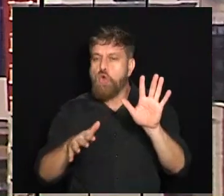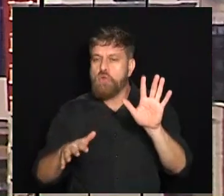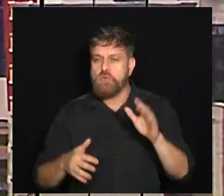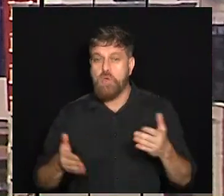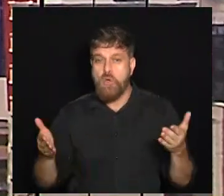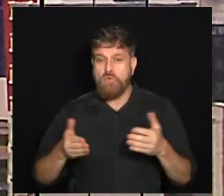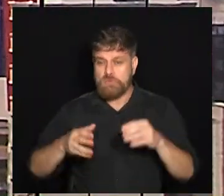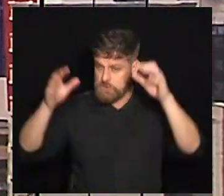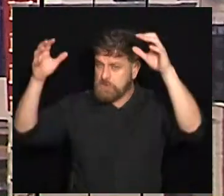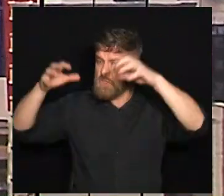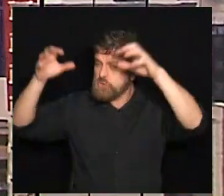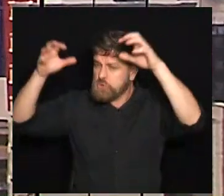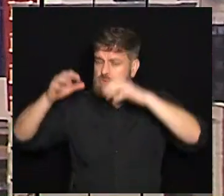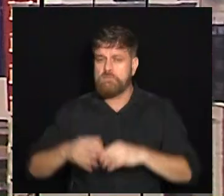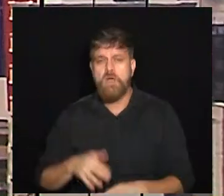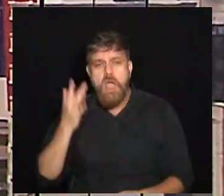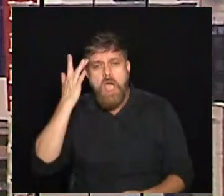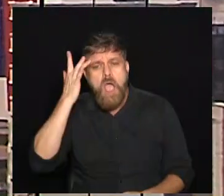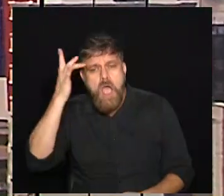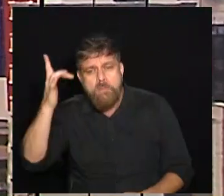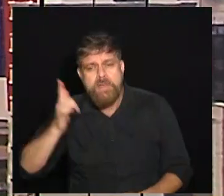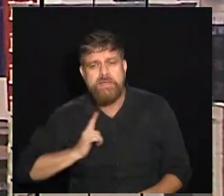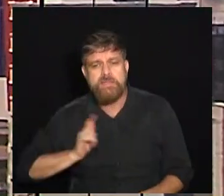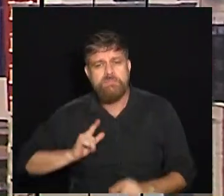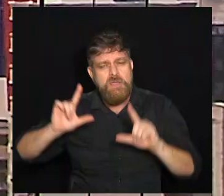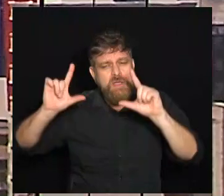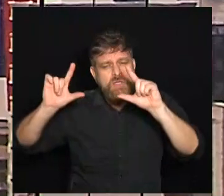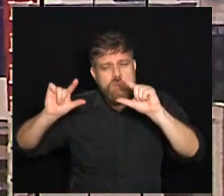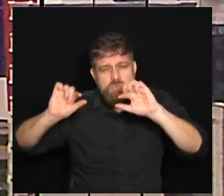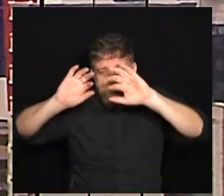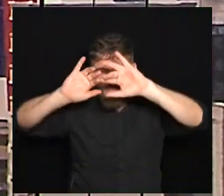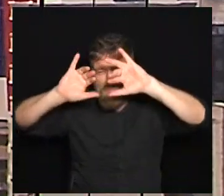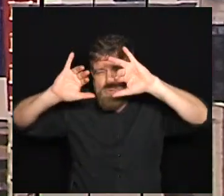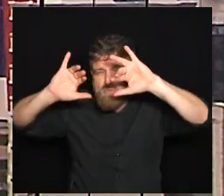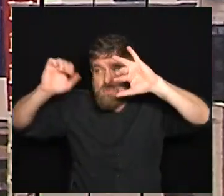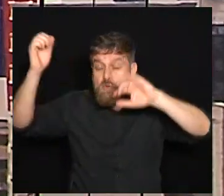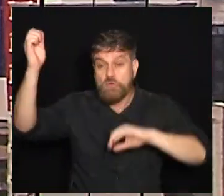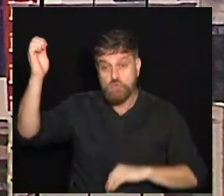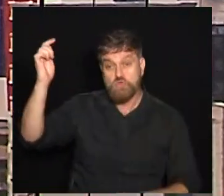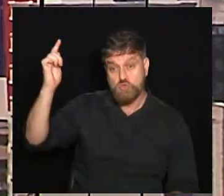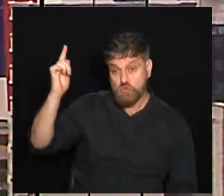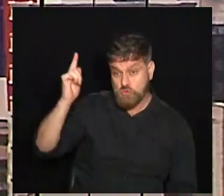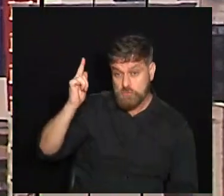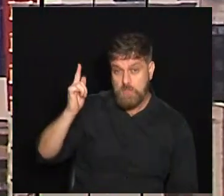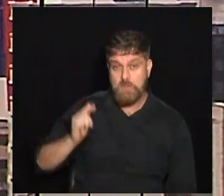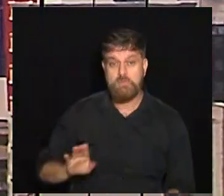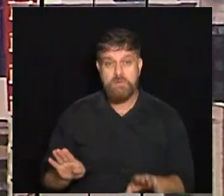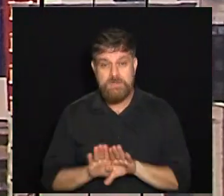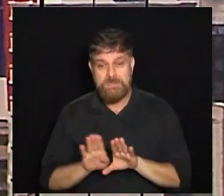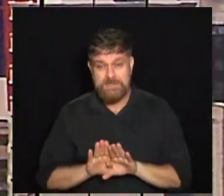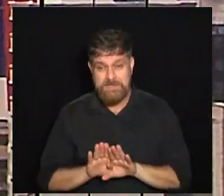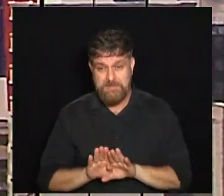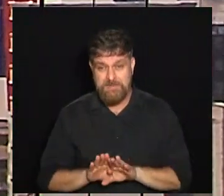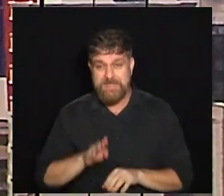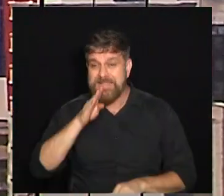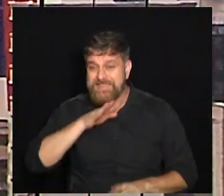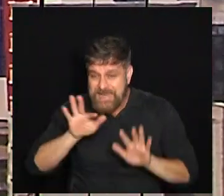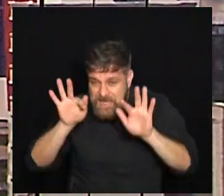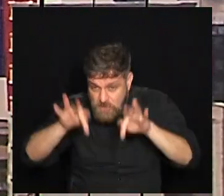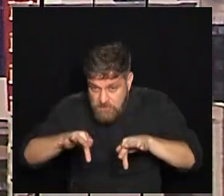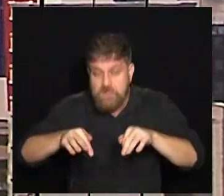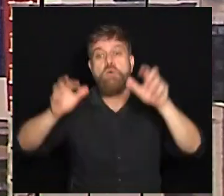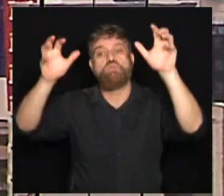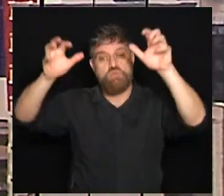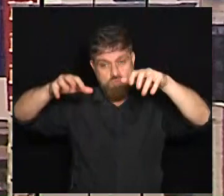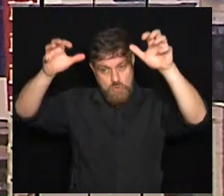chuva. Para amanhã a instabilidade diminui, o sol aparece entre nuvens e a chuva chega no fim da tarde. No